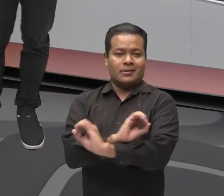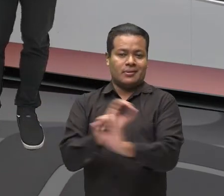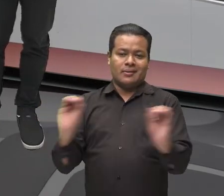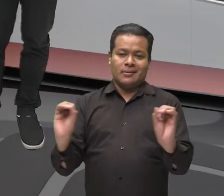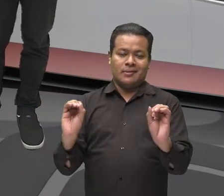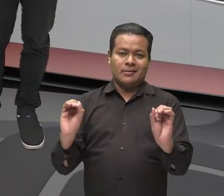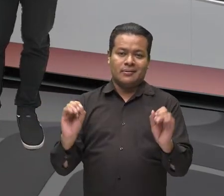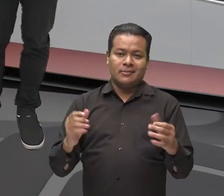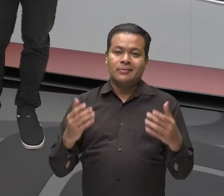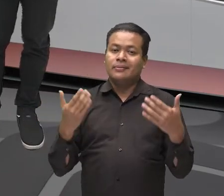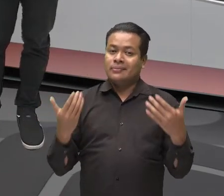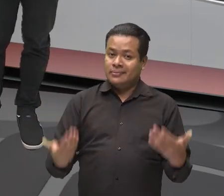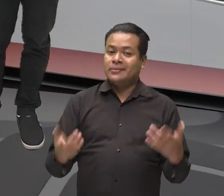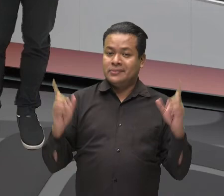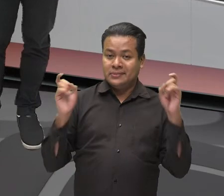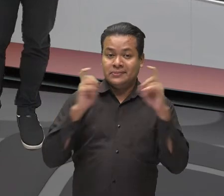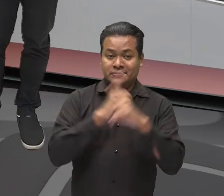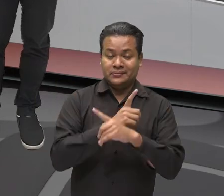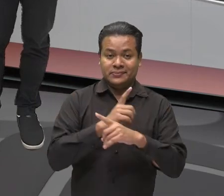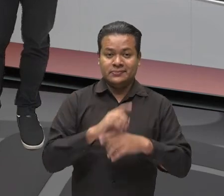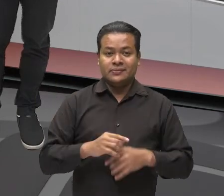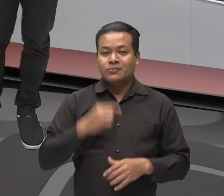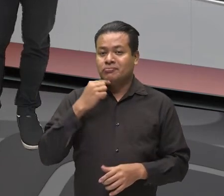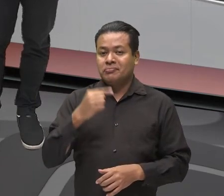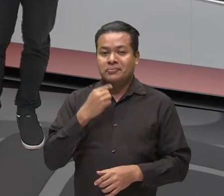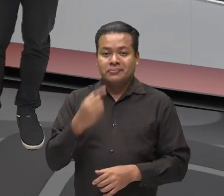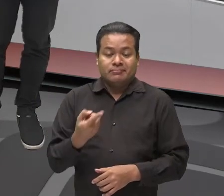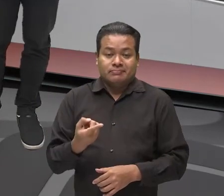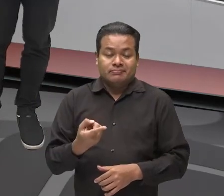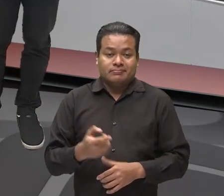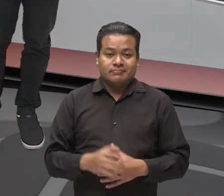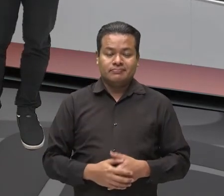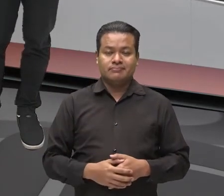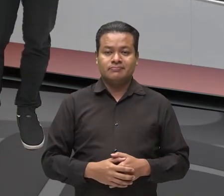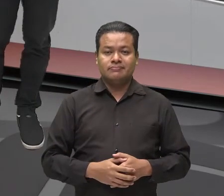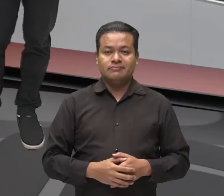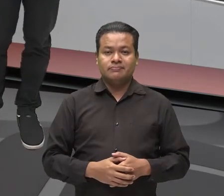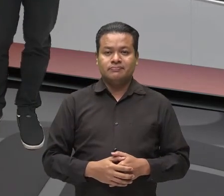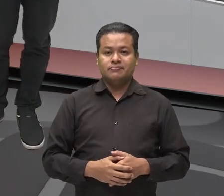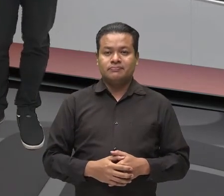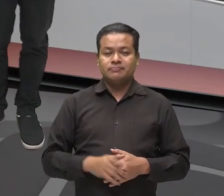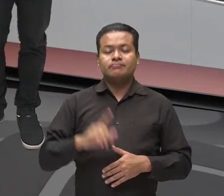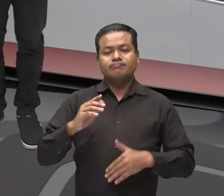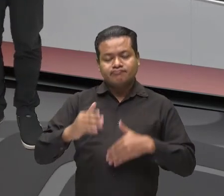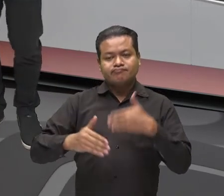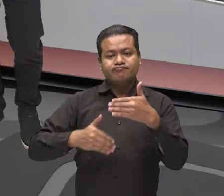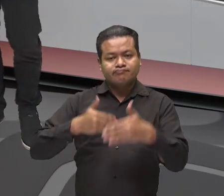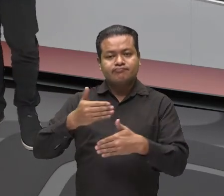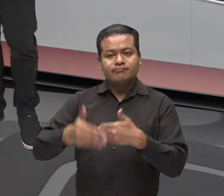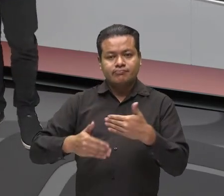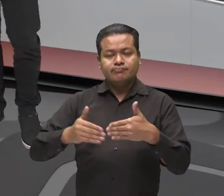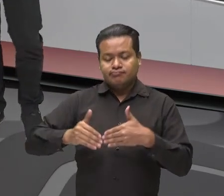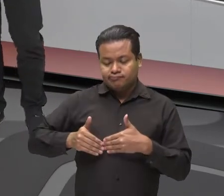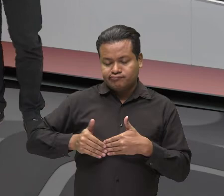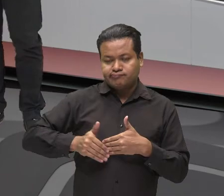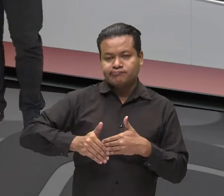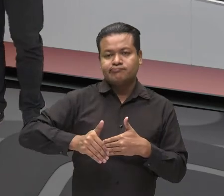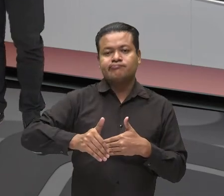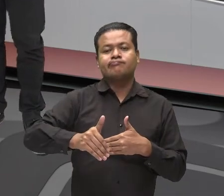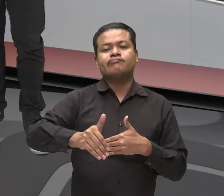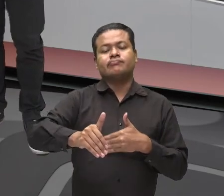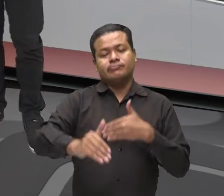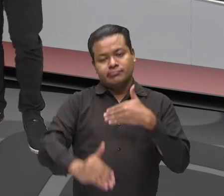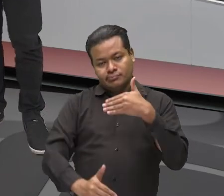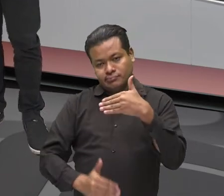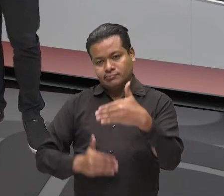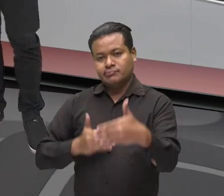situações, mas que acabam, né, não acontecendo, né? Simplesmente não acontecendo. E é uma situação que vai ali, né, se